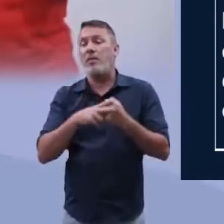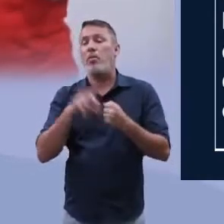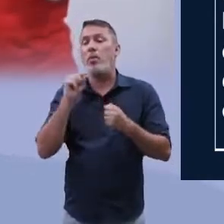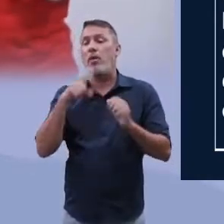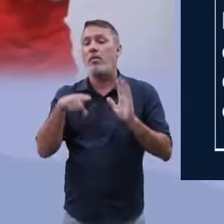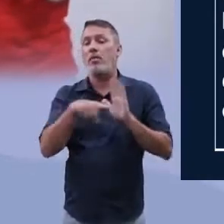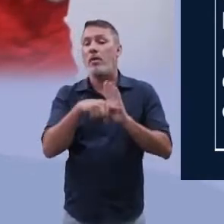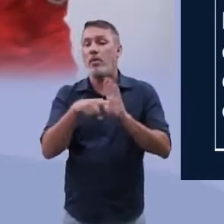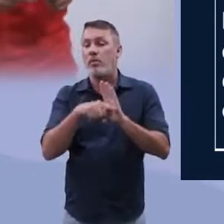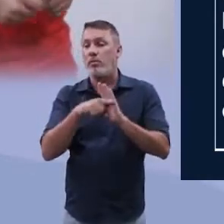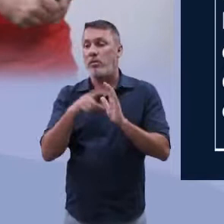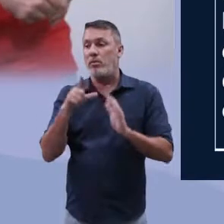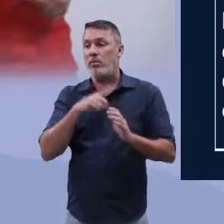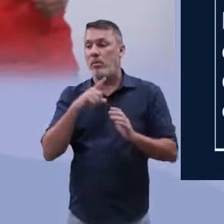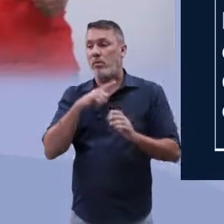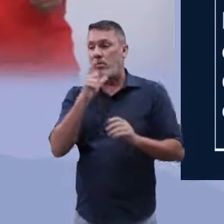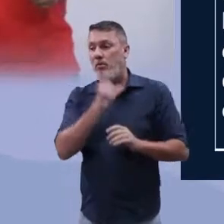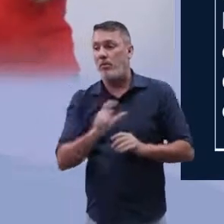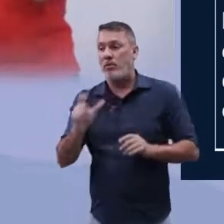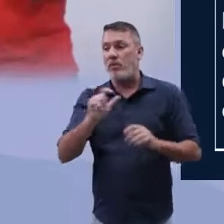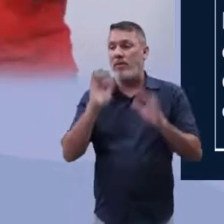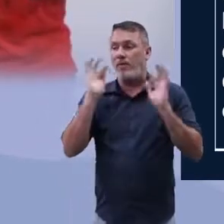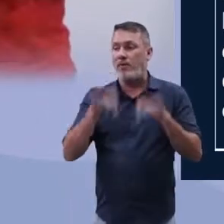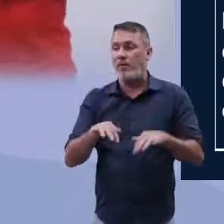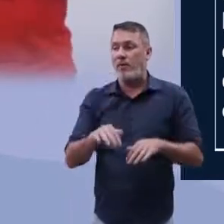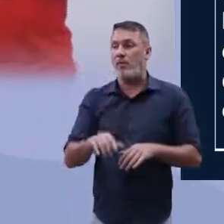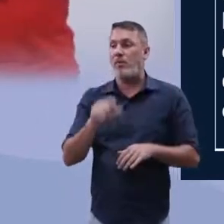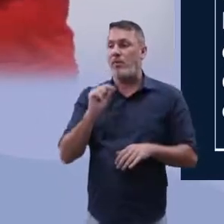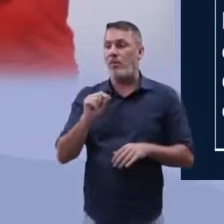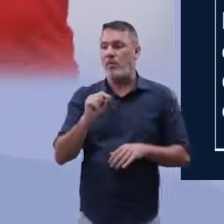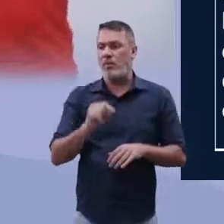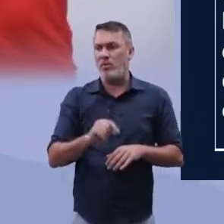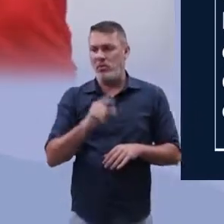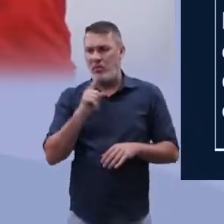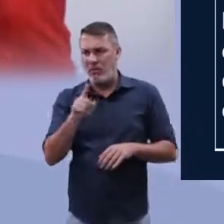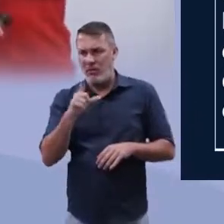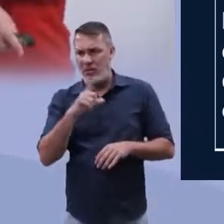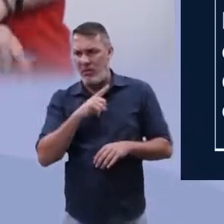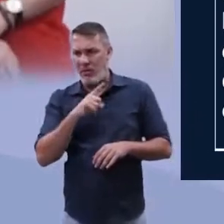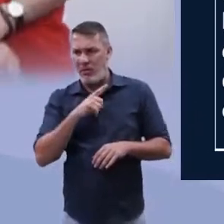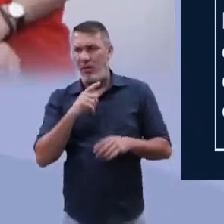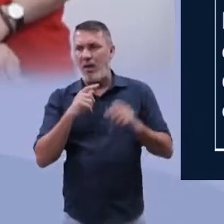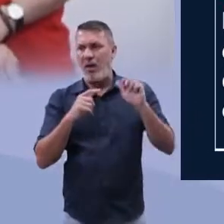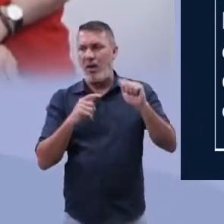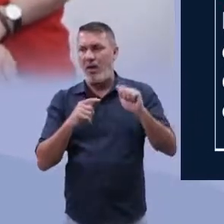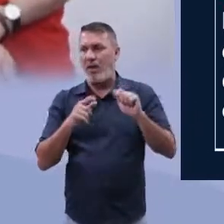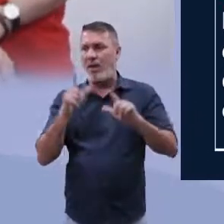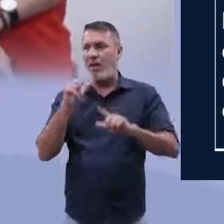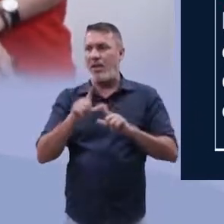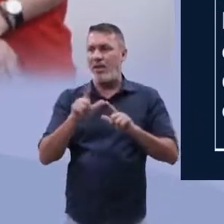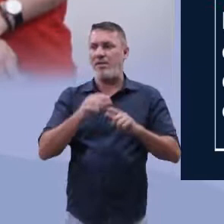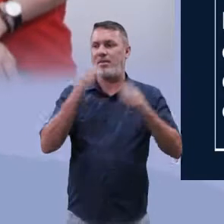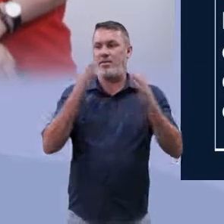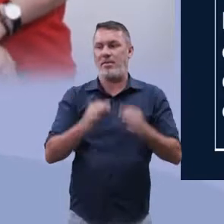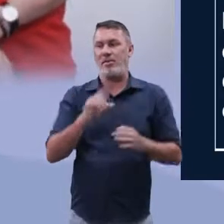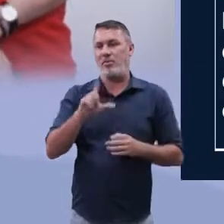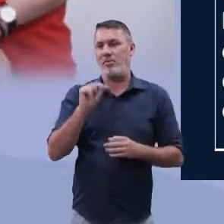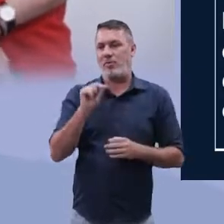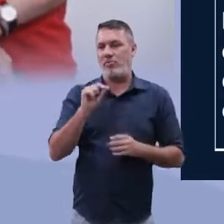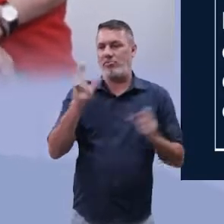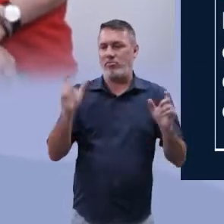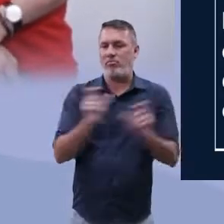no negativo e vai botar o either no final. Então vai ficar aren't you going either? Que é a letra